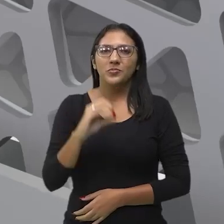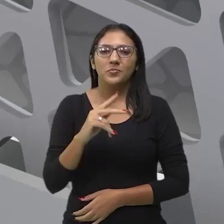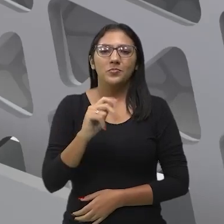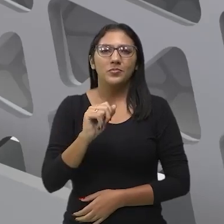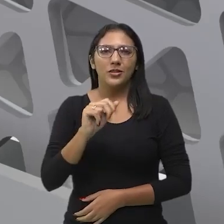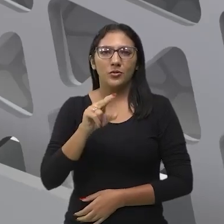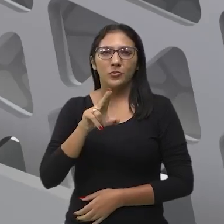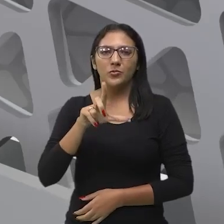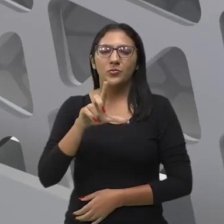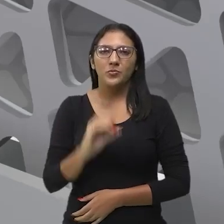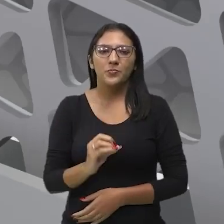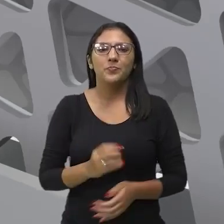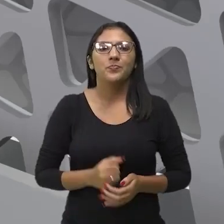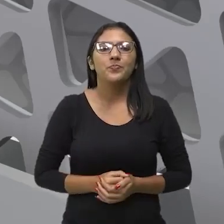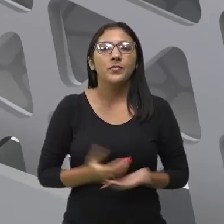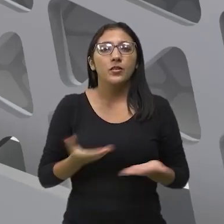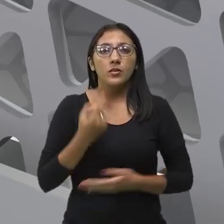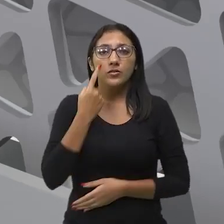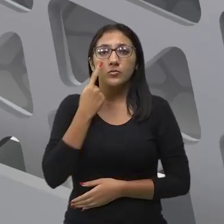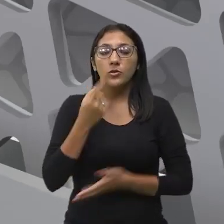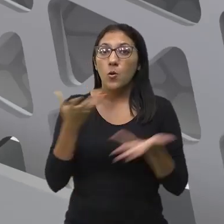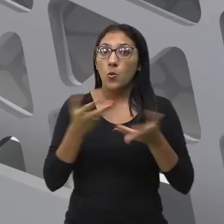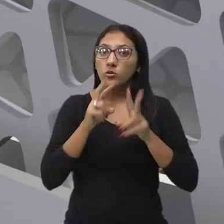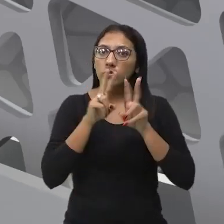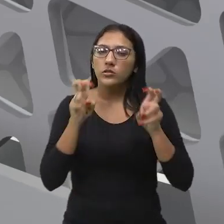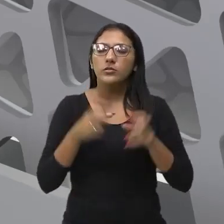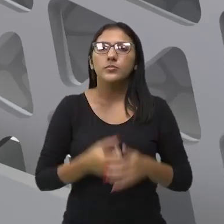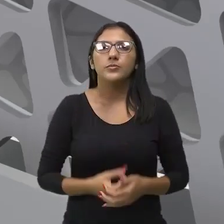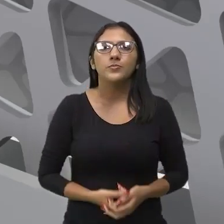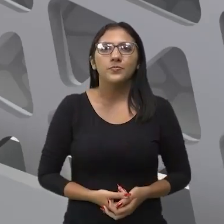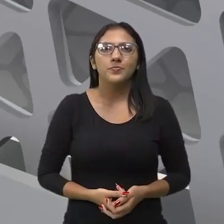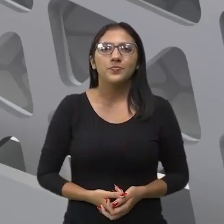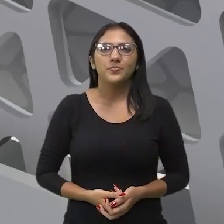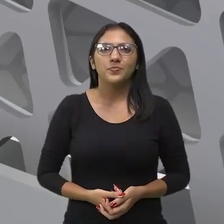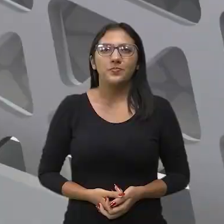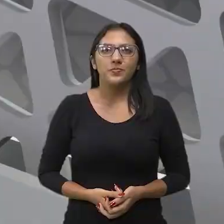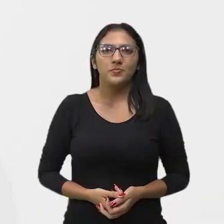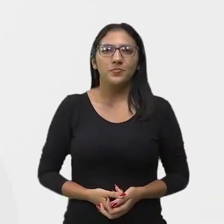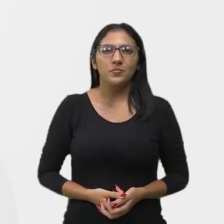Paulo. Vejamos o que vamos estudar na nossa aula de hoje.